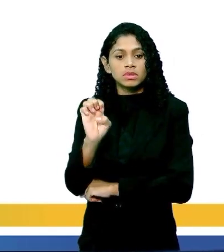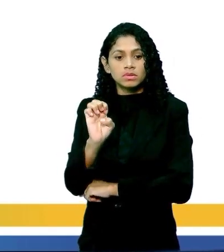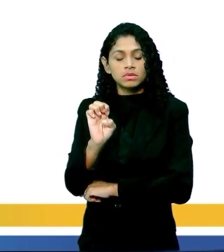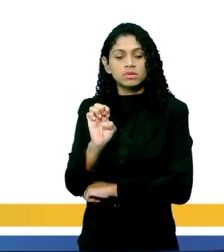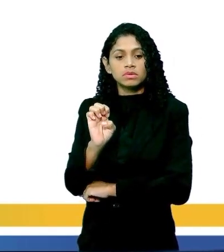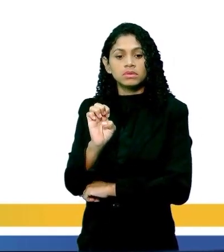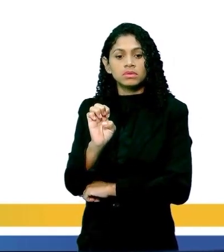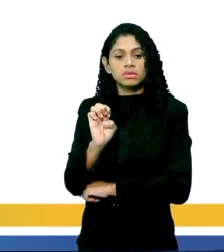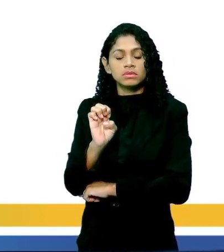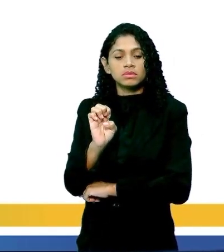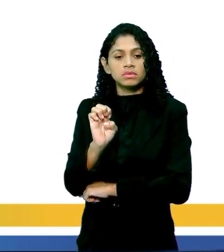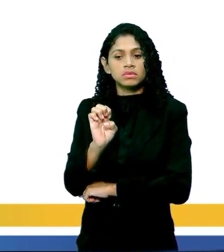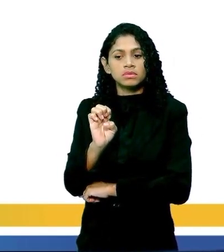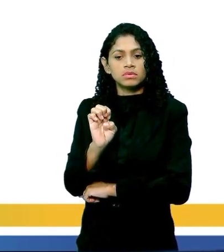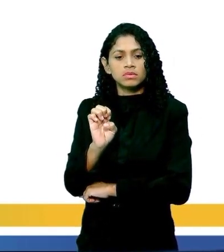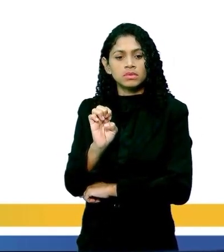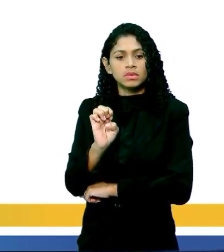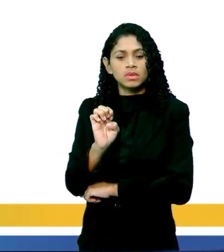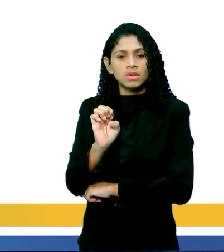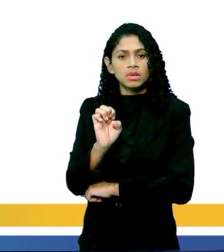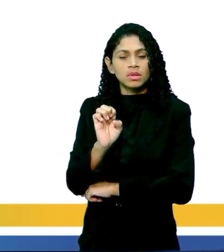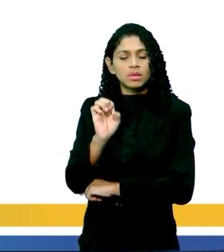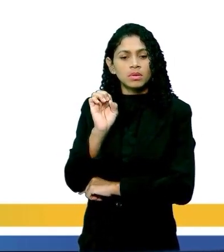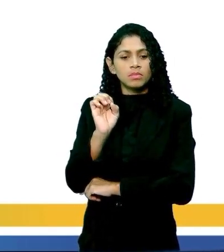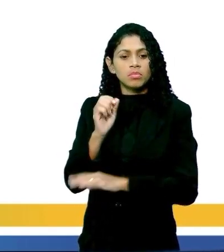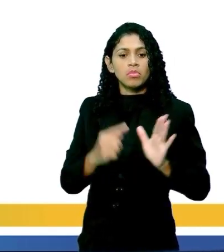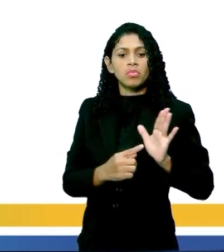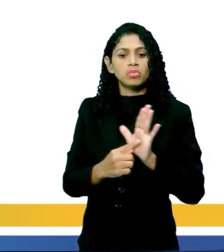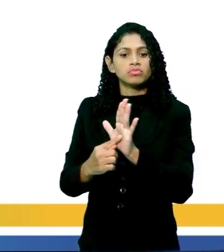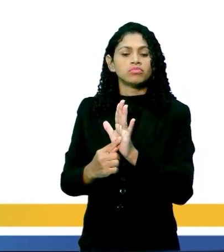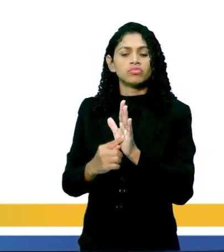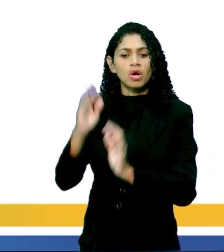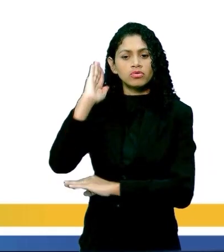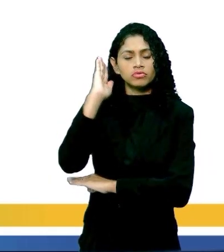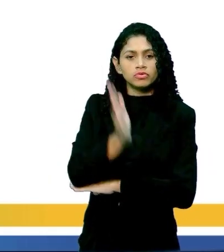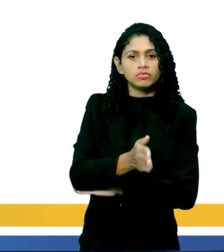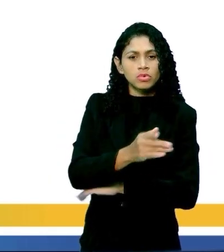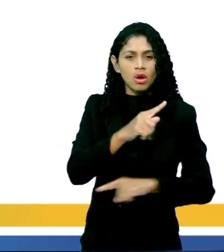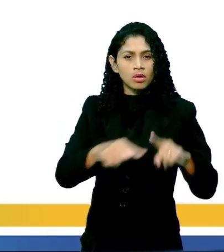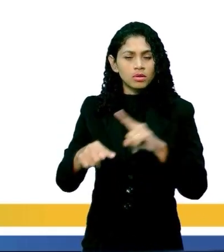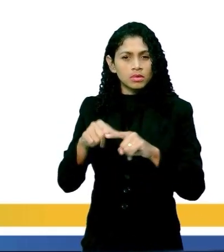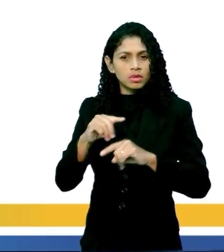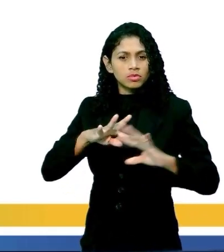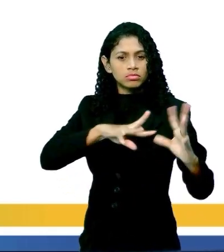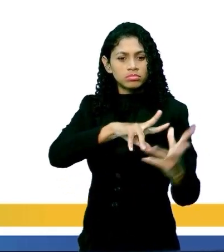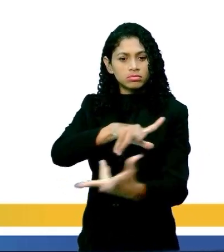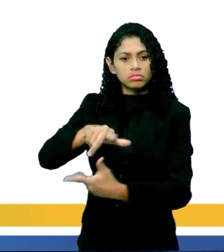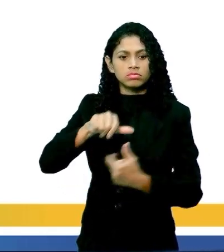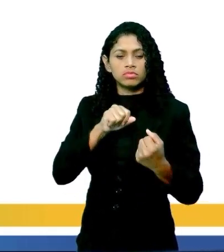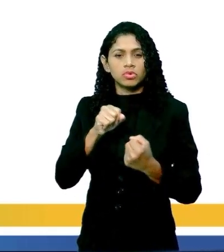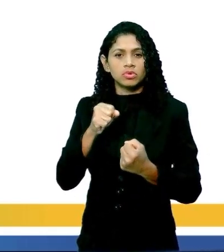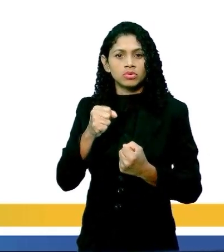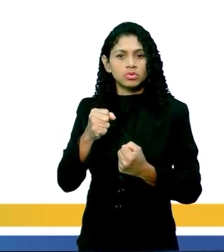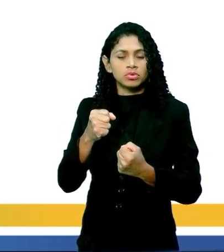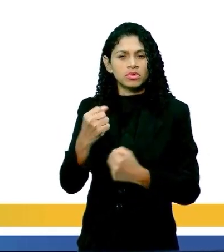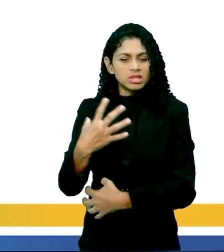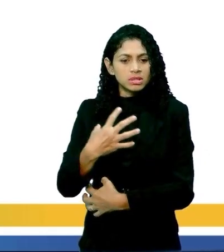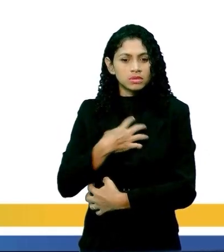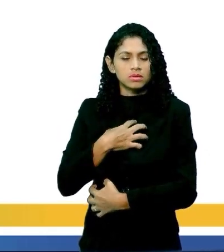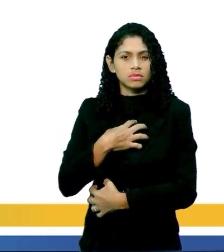como você preferir pronunciar, deve revelar diretamente as coisas do mundo, sentimentos,